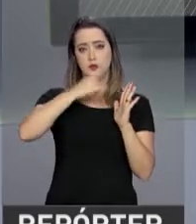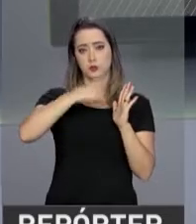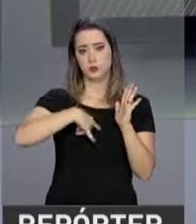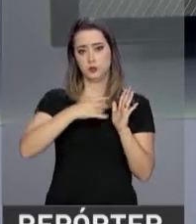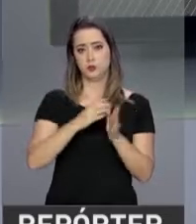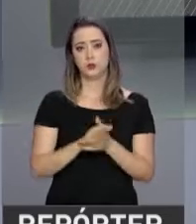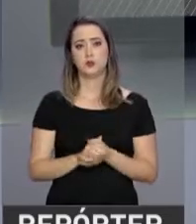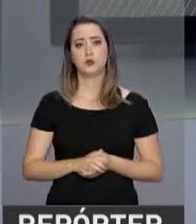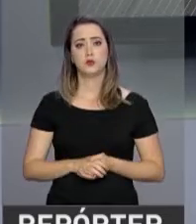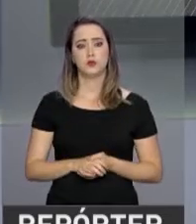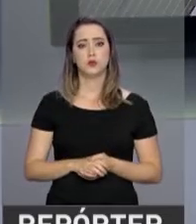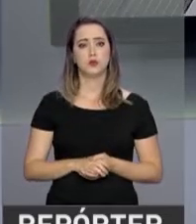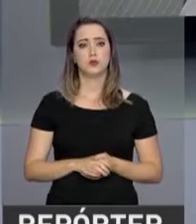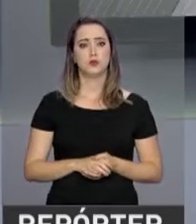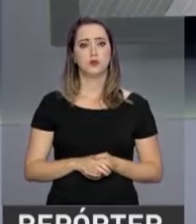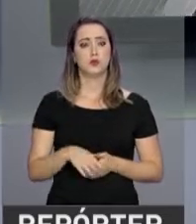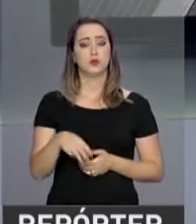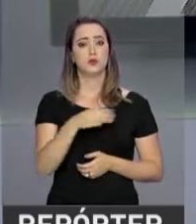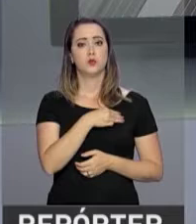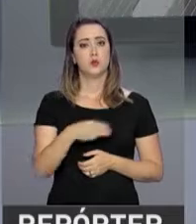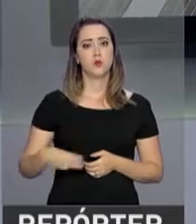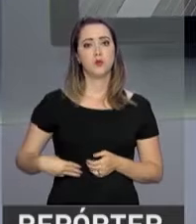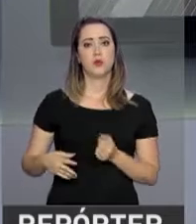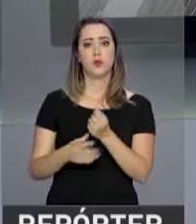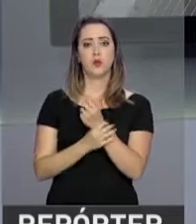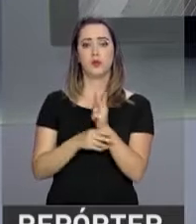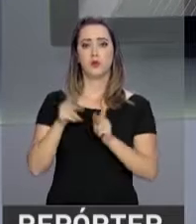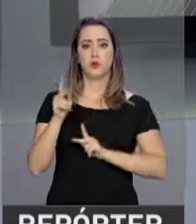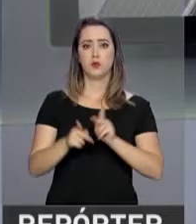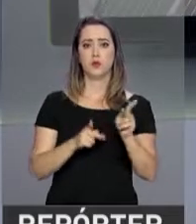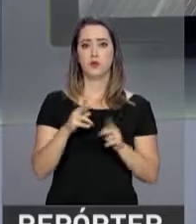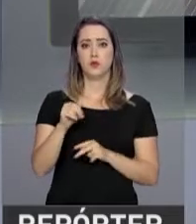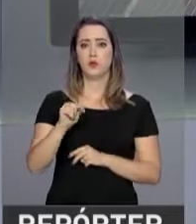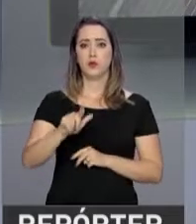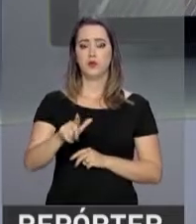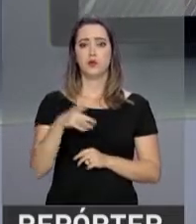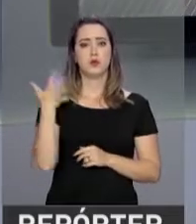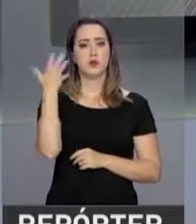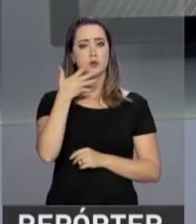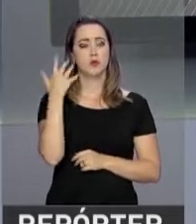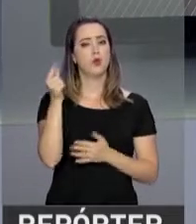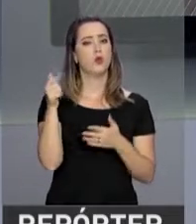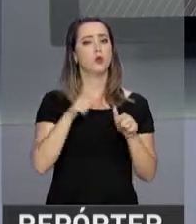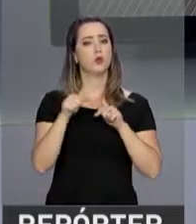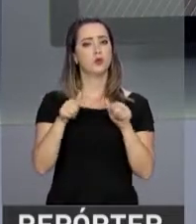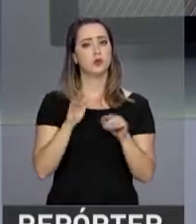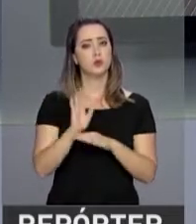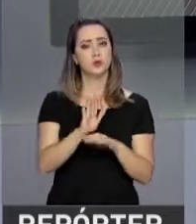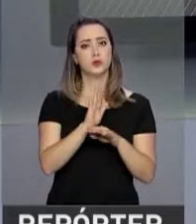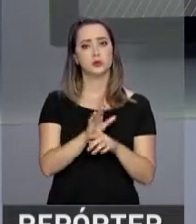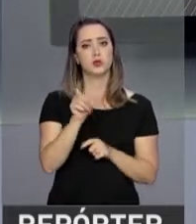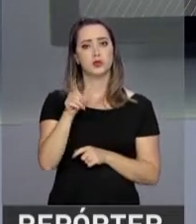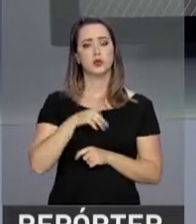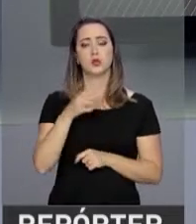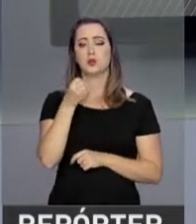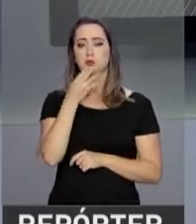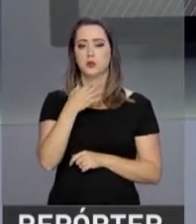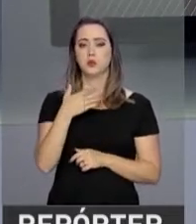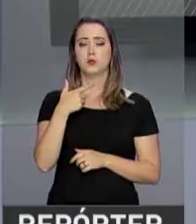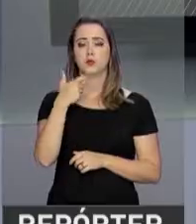gênero nos registros civis o ministro da segurança pública al juma explicou que a medida vai beneficiar quem tem bom